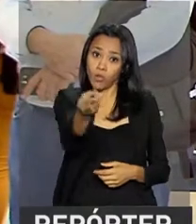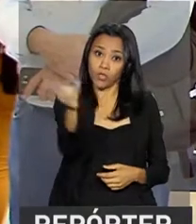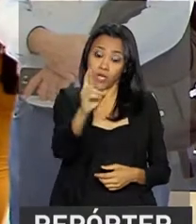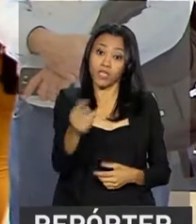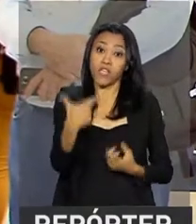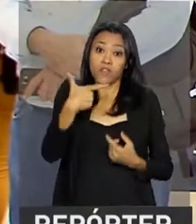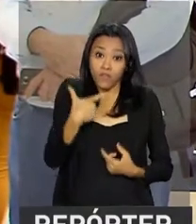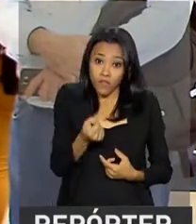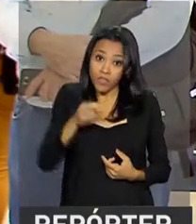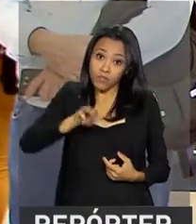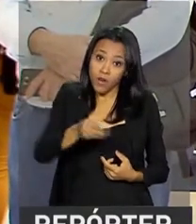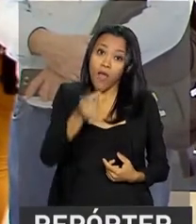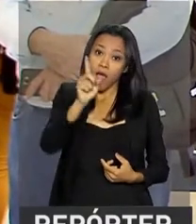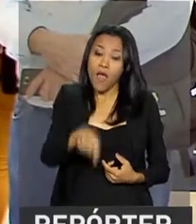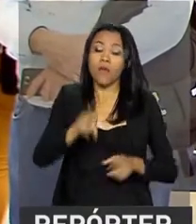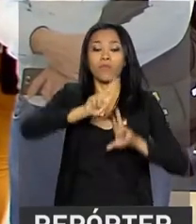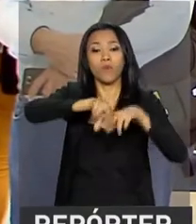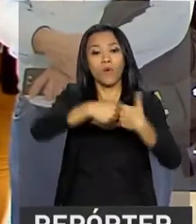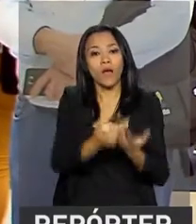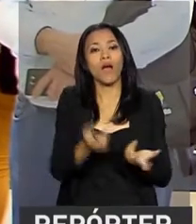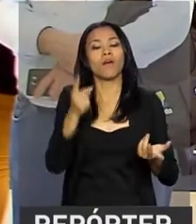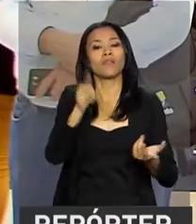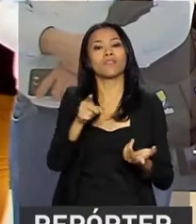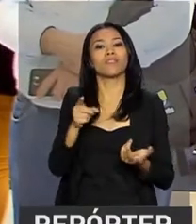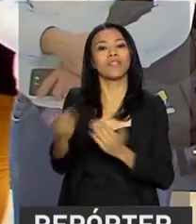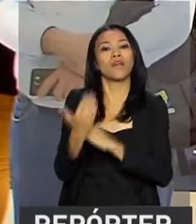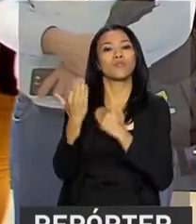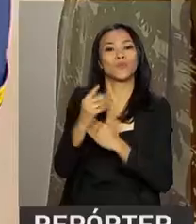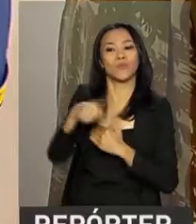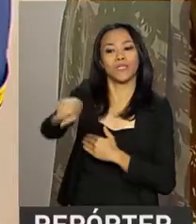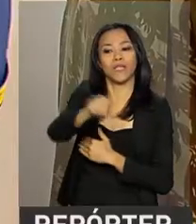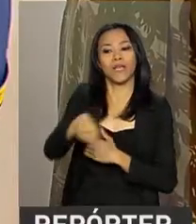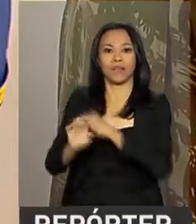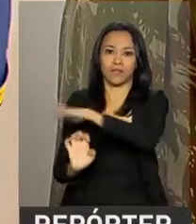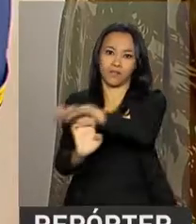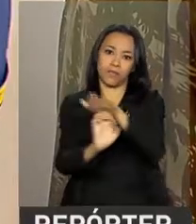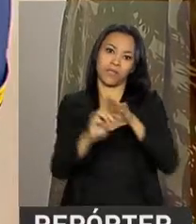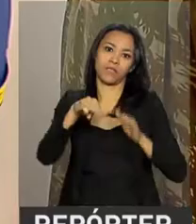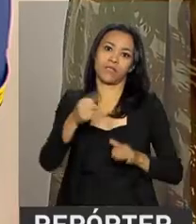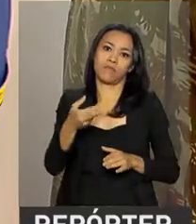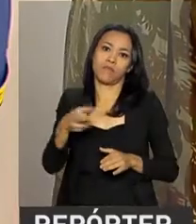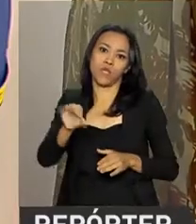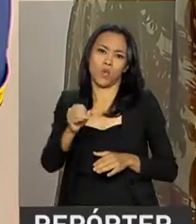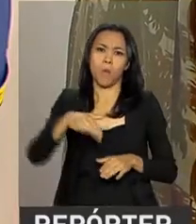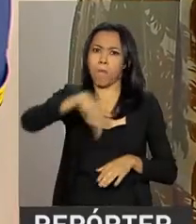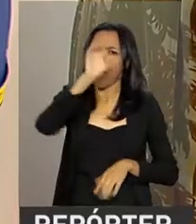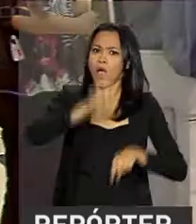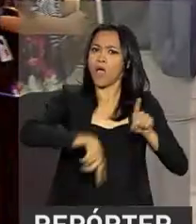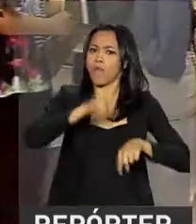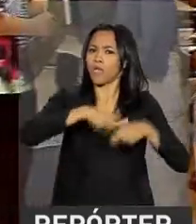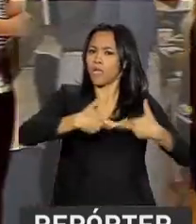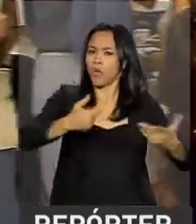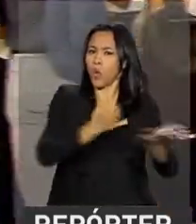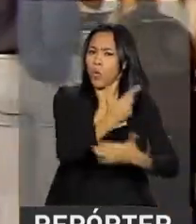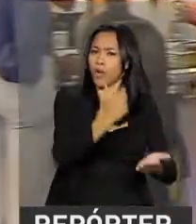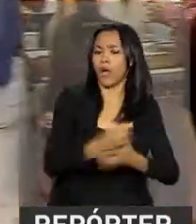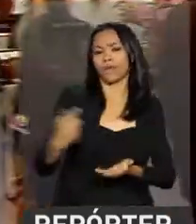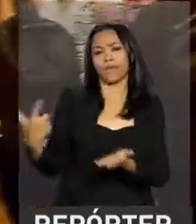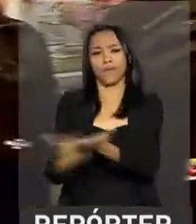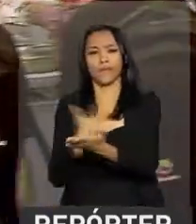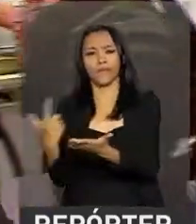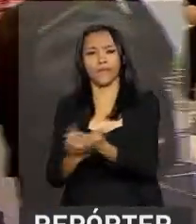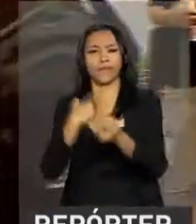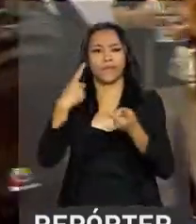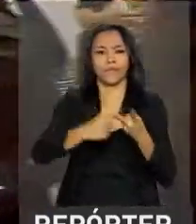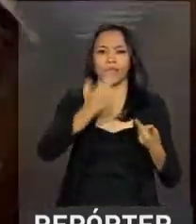foram resultado do fornecimento de micro e pequenas empresas. Entre os produtos mais comprados estão livros, alimentos